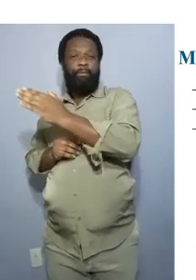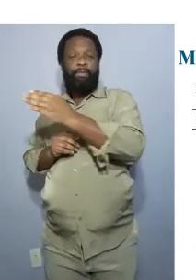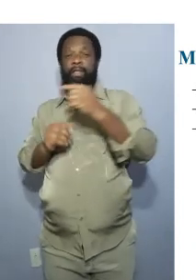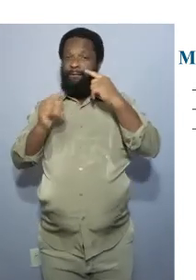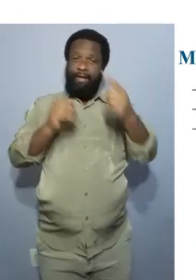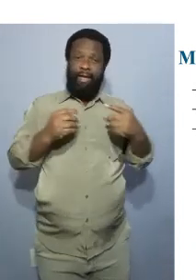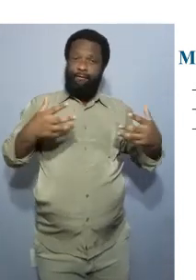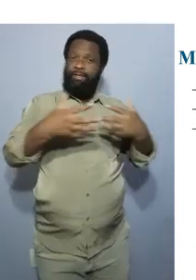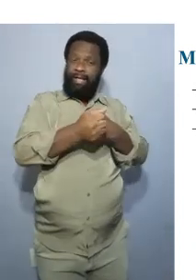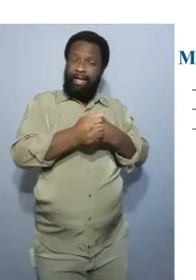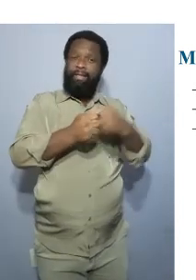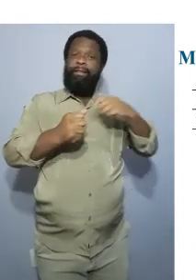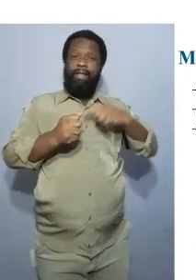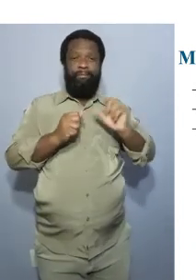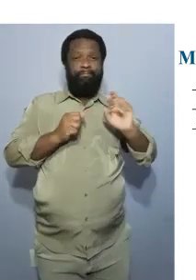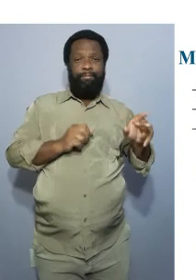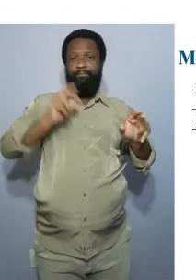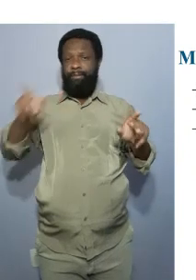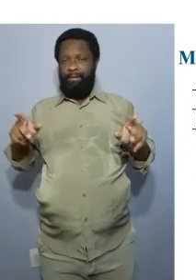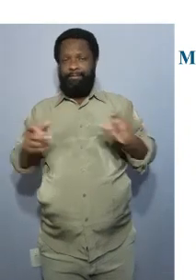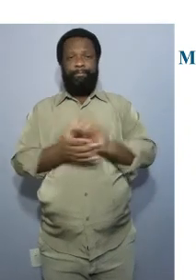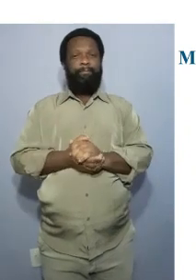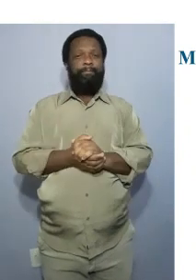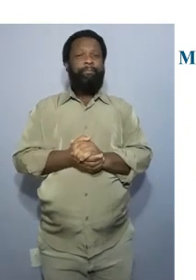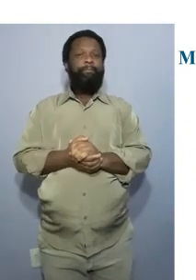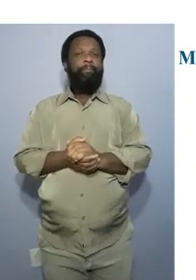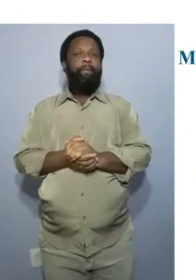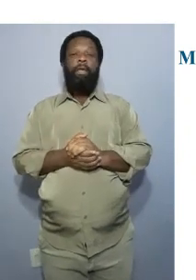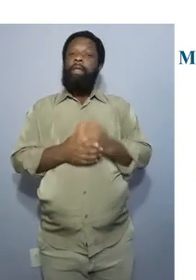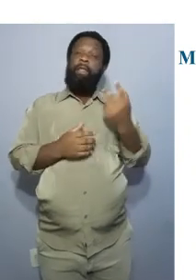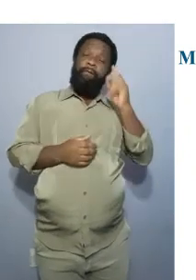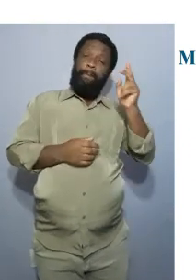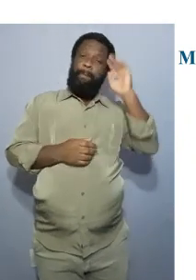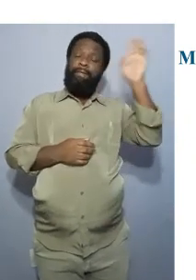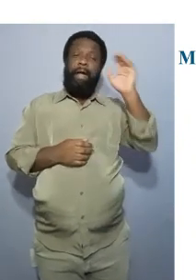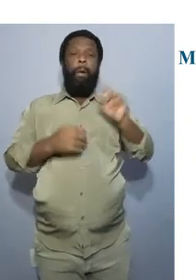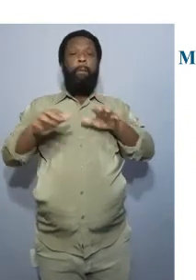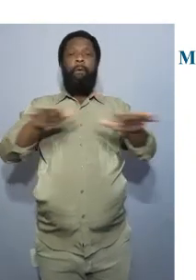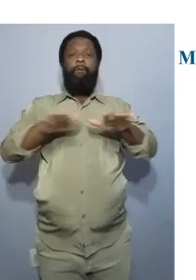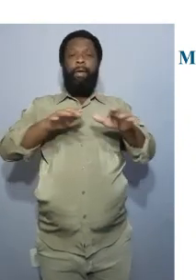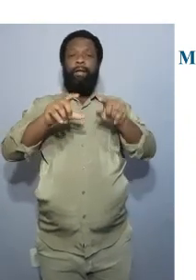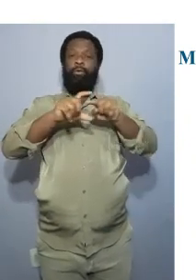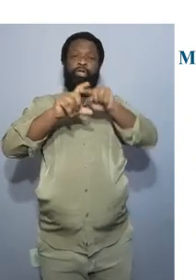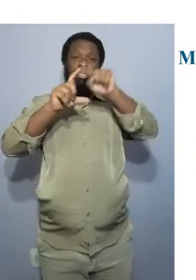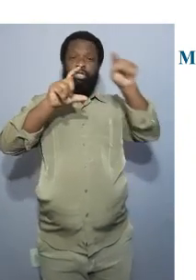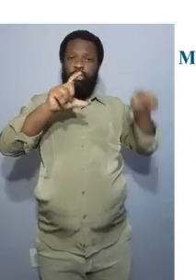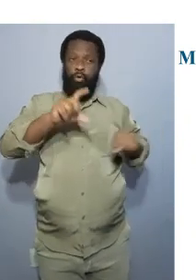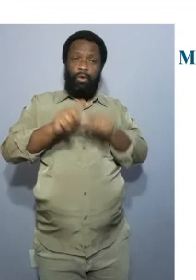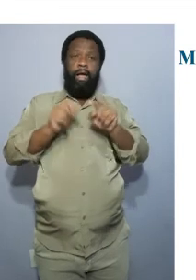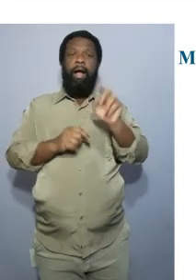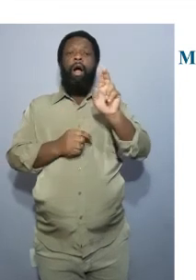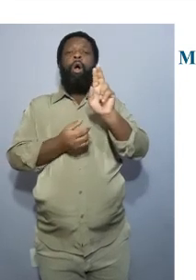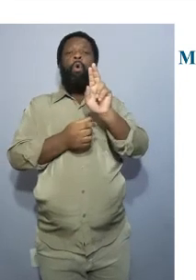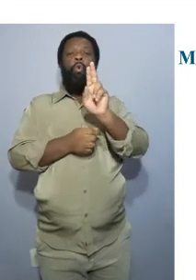você observa que as velocidades elas também são diferentes. Quando a gente vai pensar no movimento circular uniforme, a